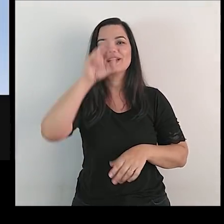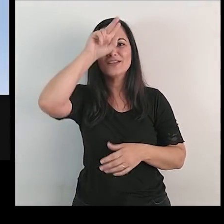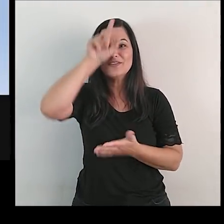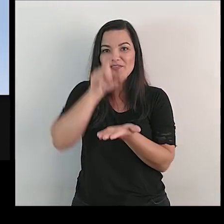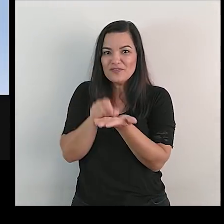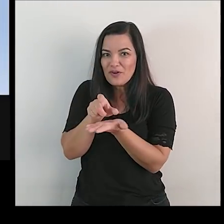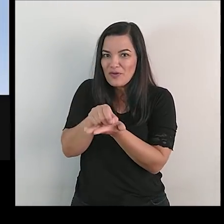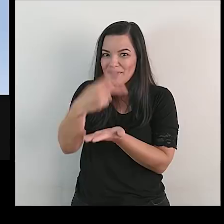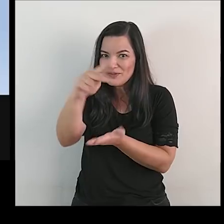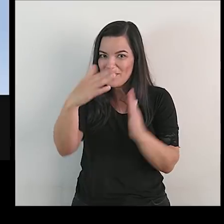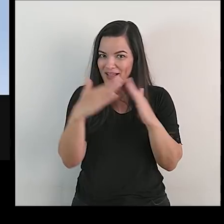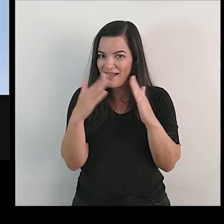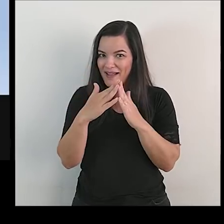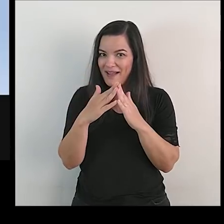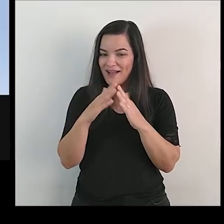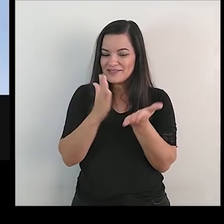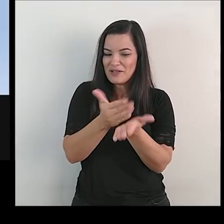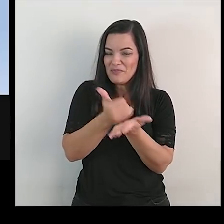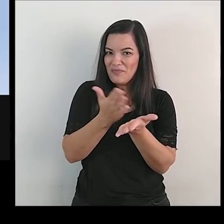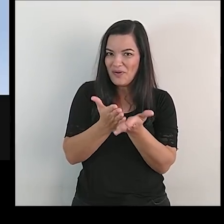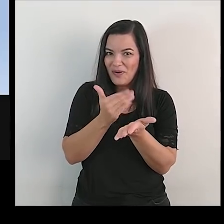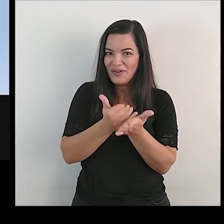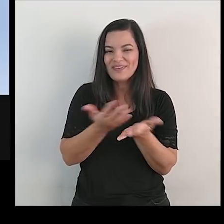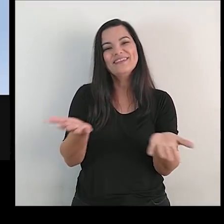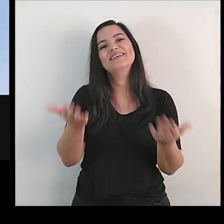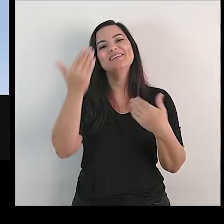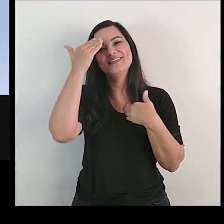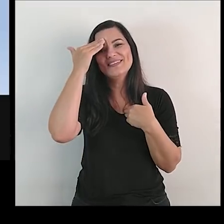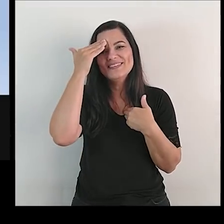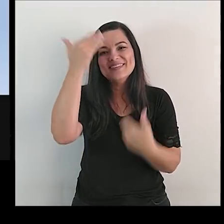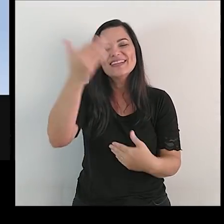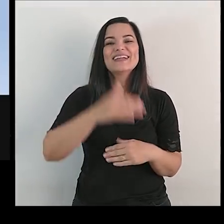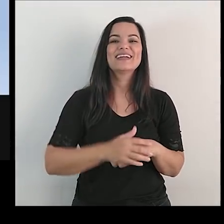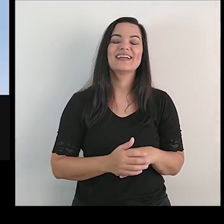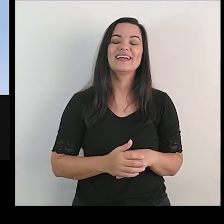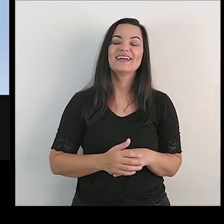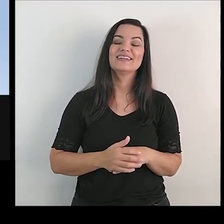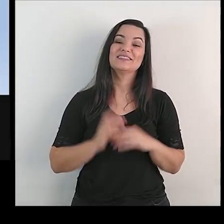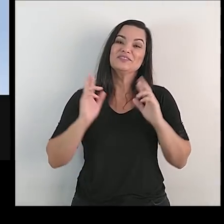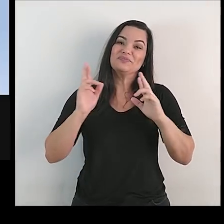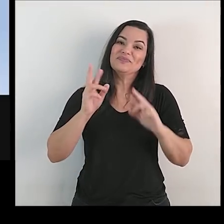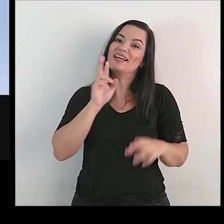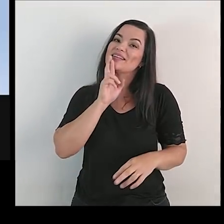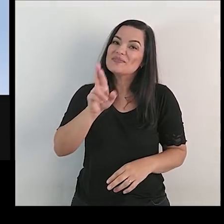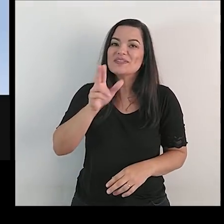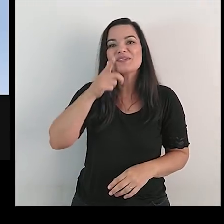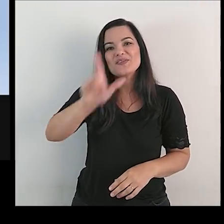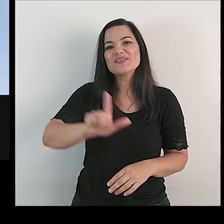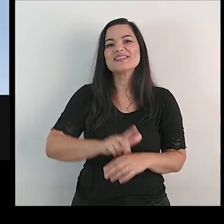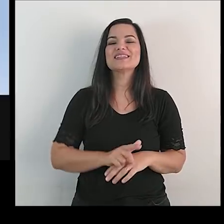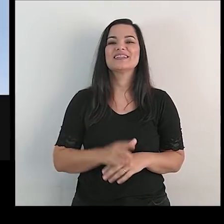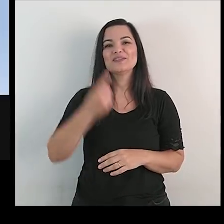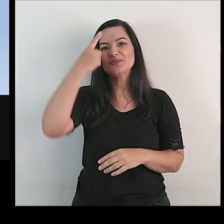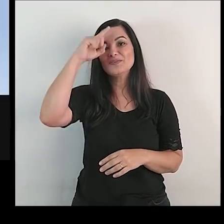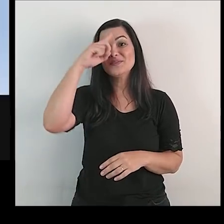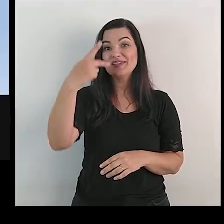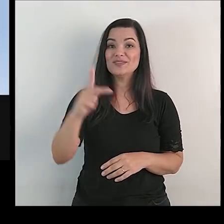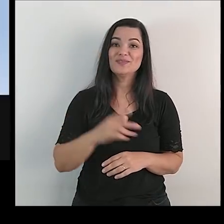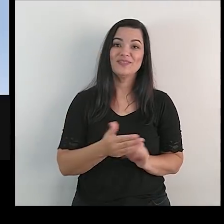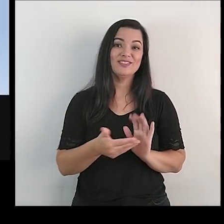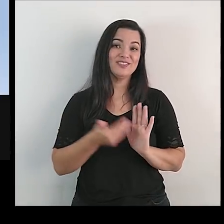essas formigas aí em casa no bolo, hein? Legal, Alana, muito boa a sua pergunta. Espero ter respondido aí para você, tirado sua